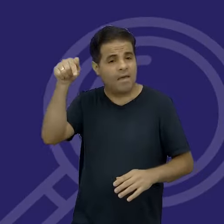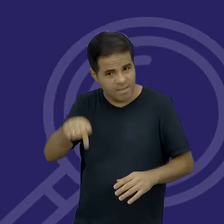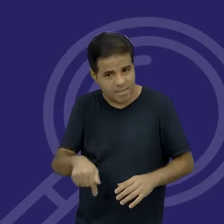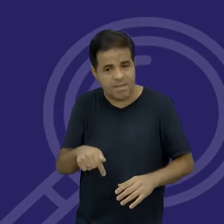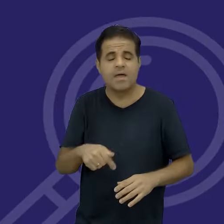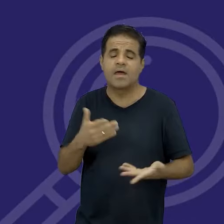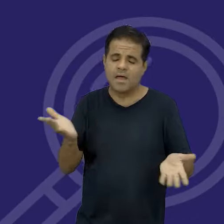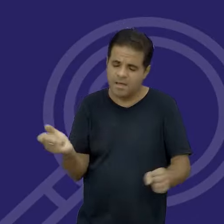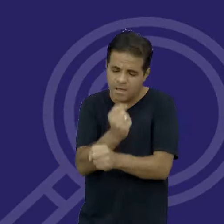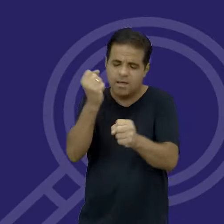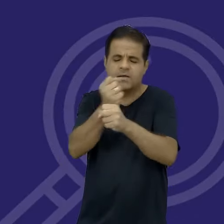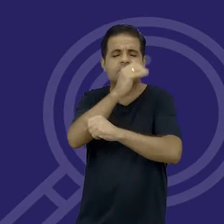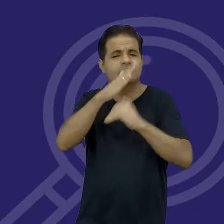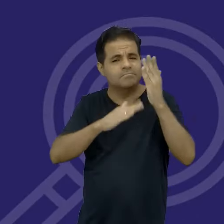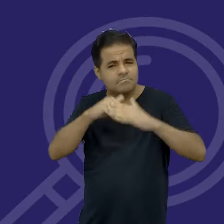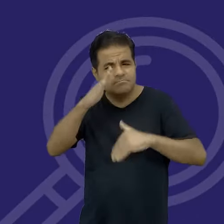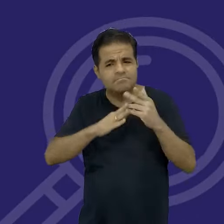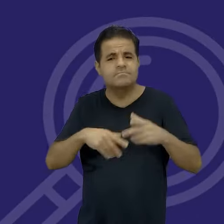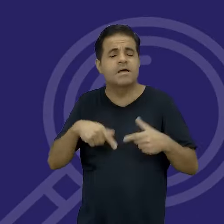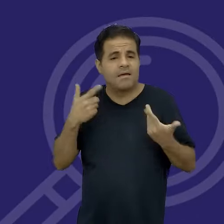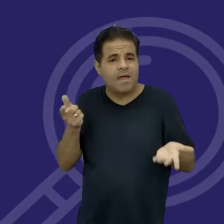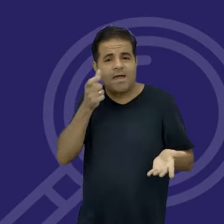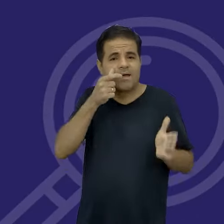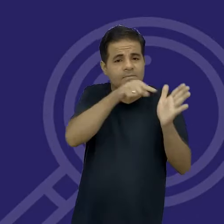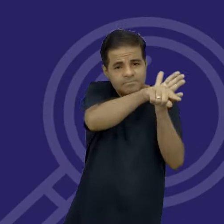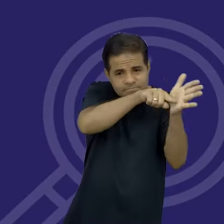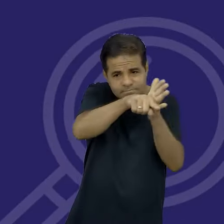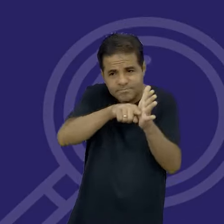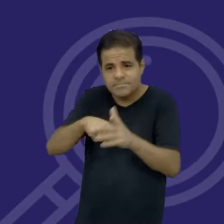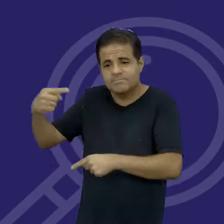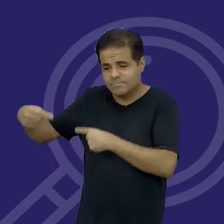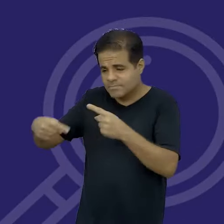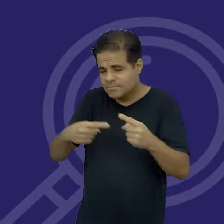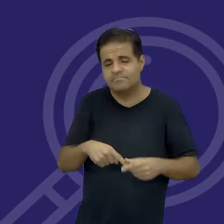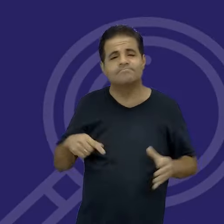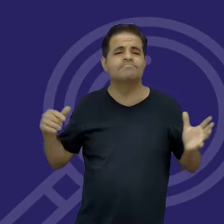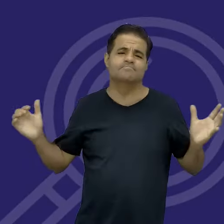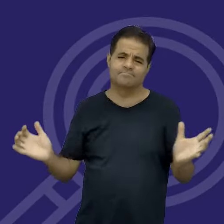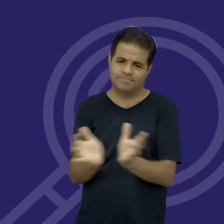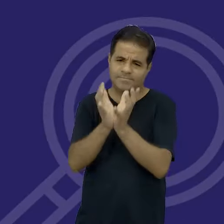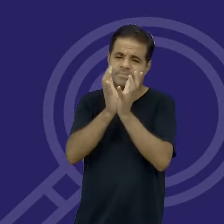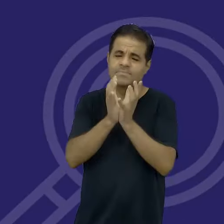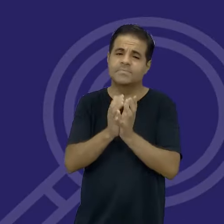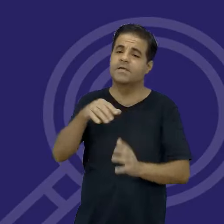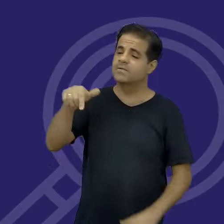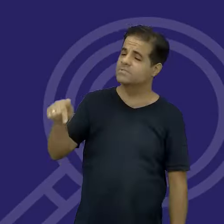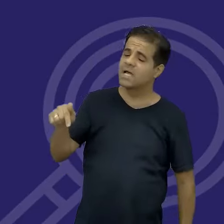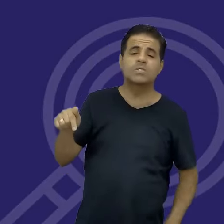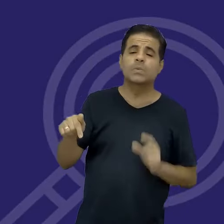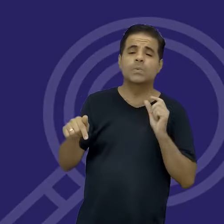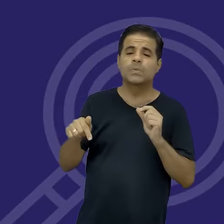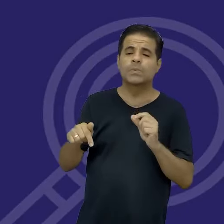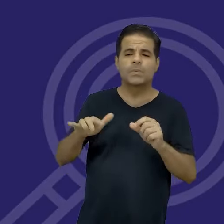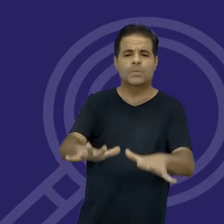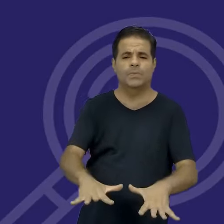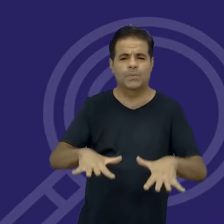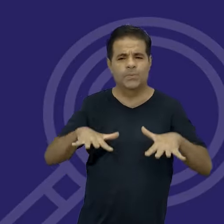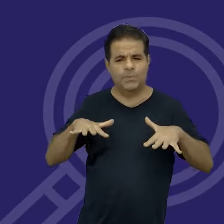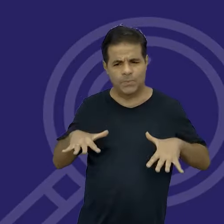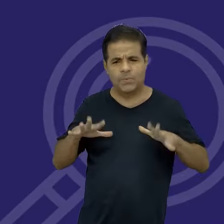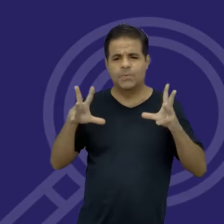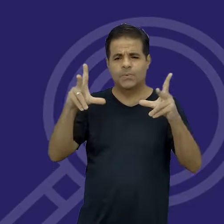essa construção, né? É essa análise, é a discussão da turma. O passo 7 é a plenária, né,